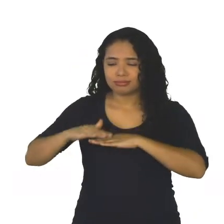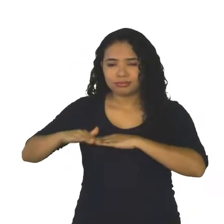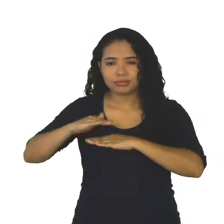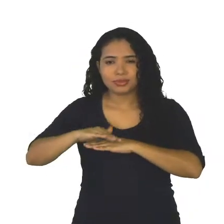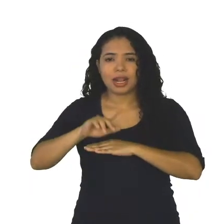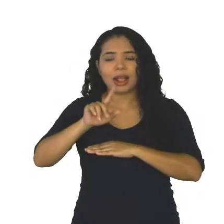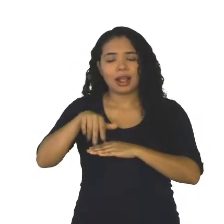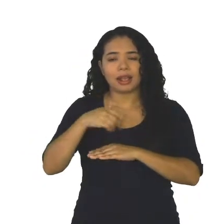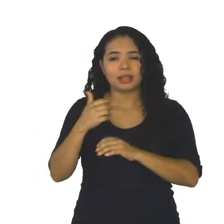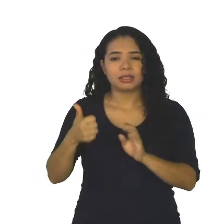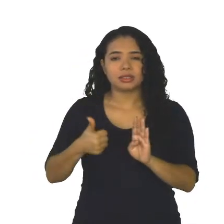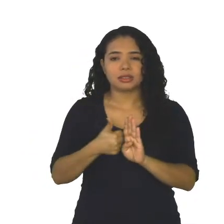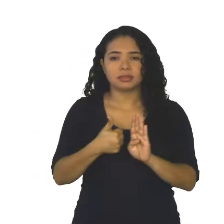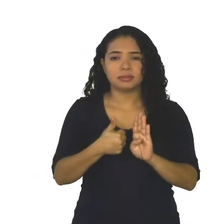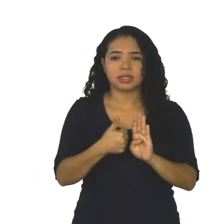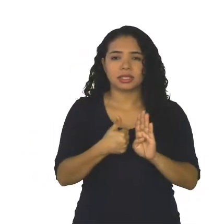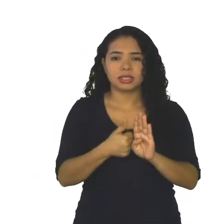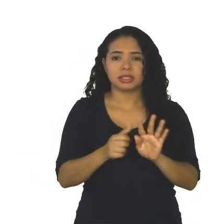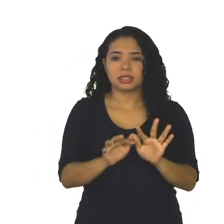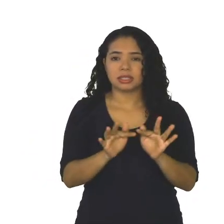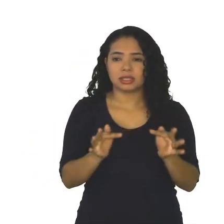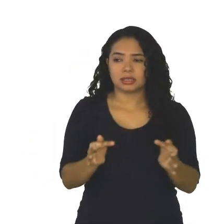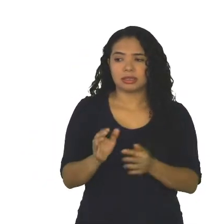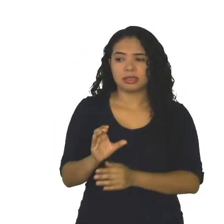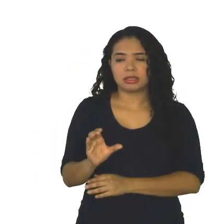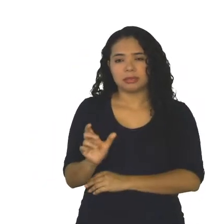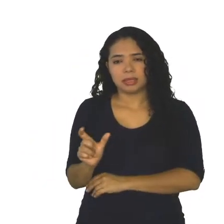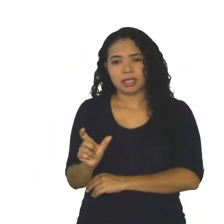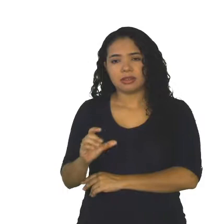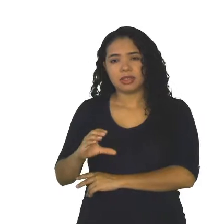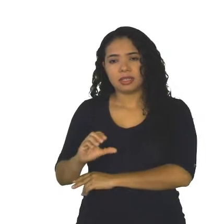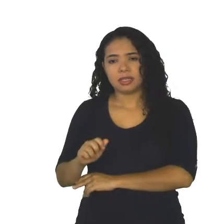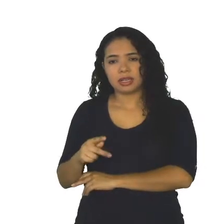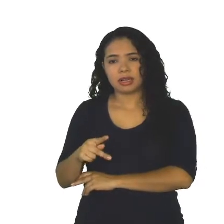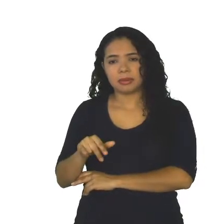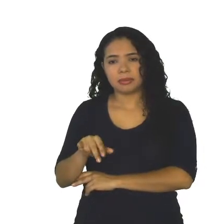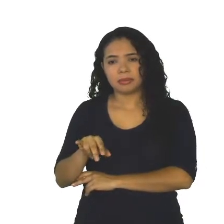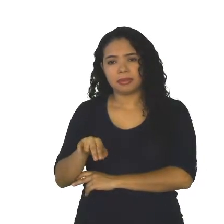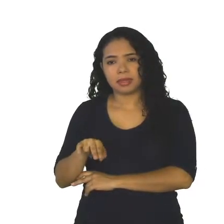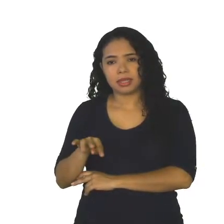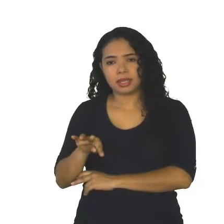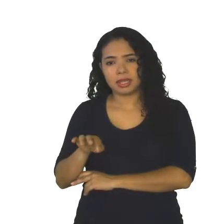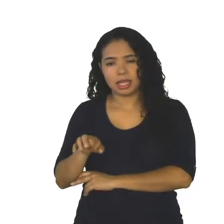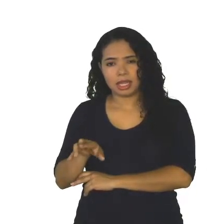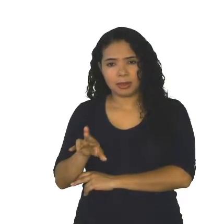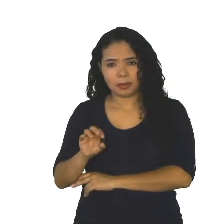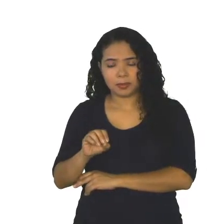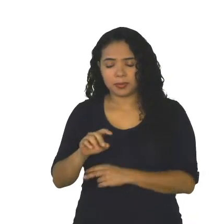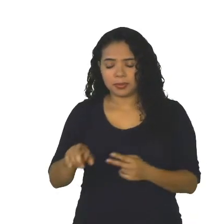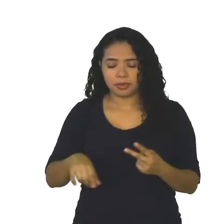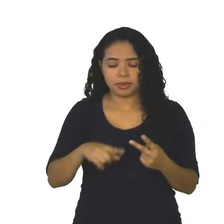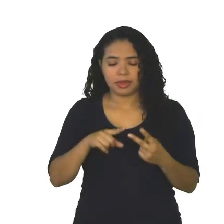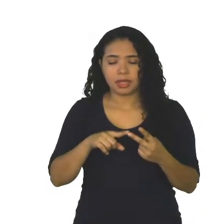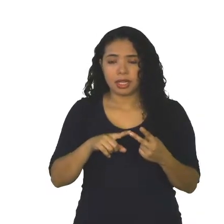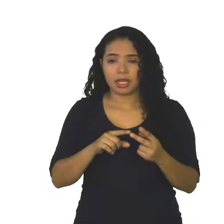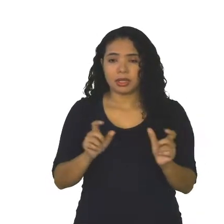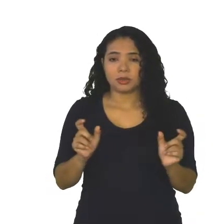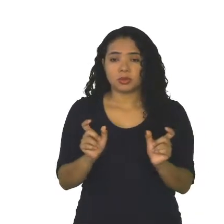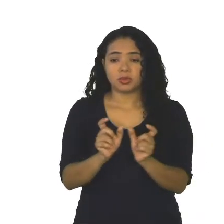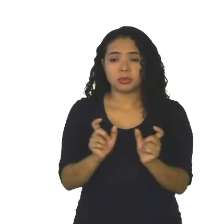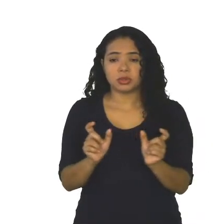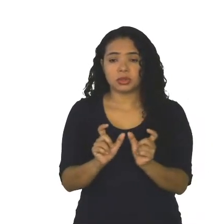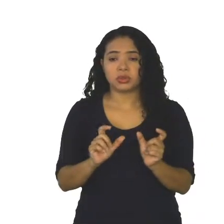substantivo simples, formado só por uma palavra, ok? Aí nós temos o substantivo composto. O que é